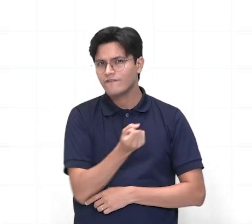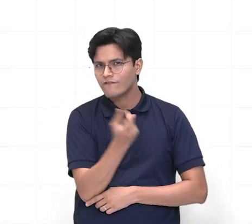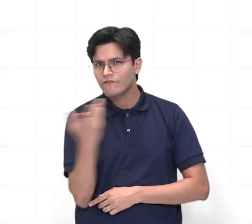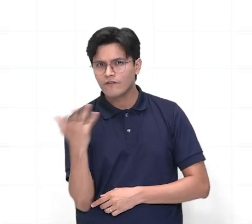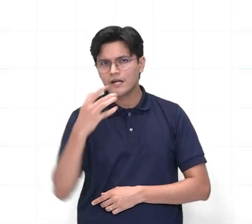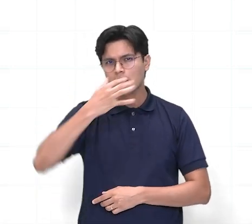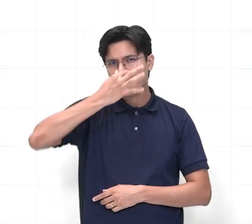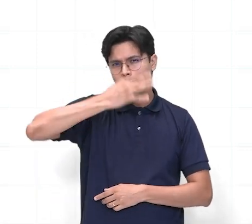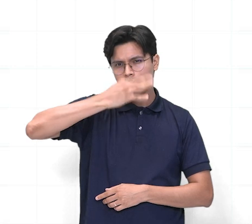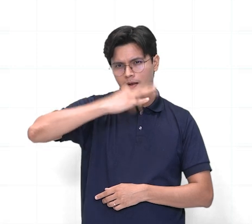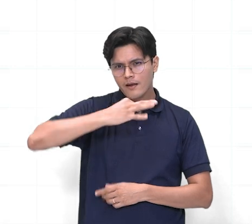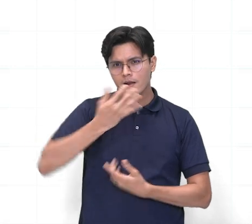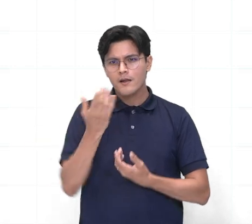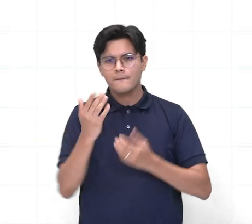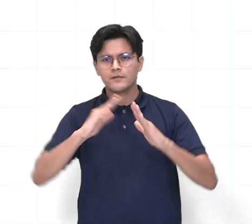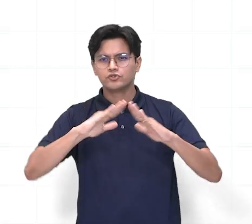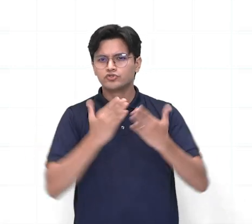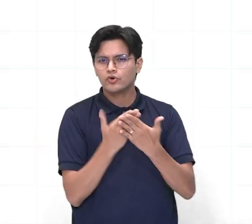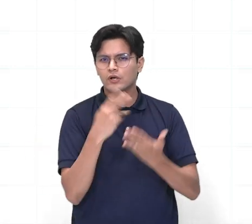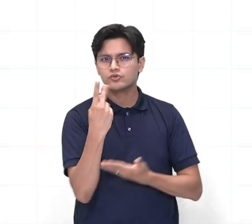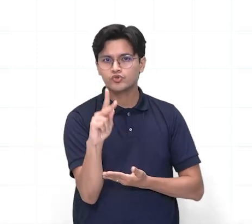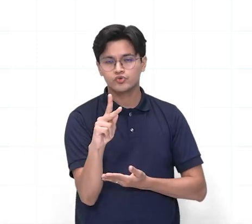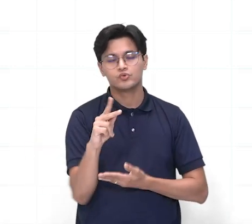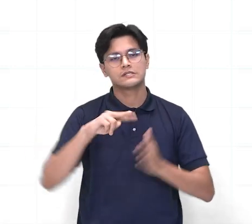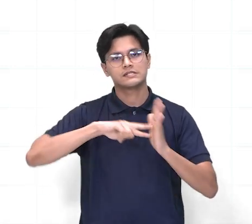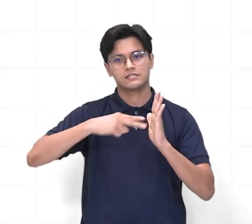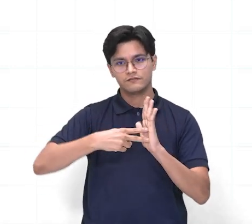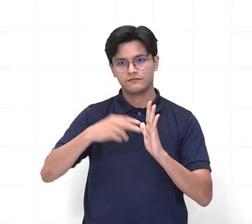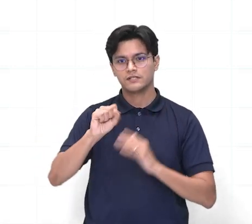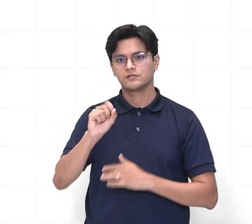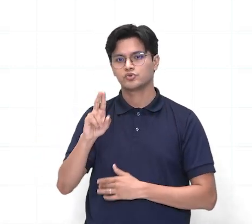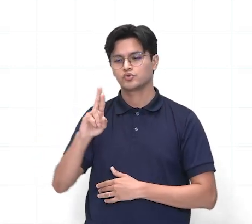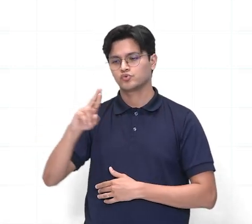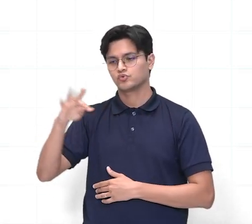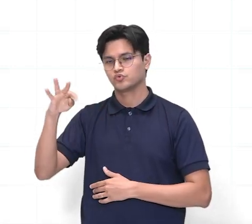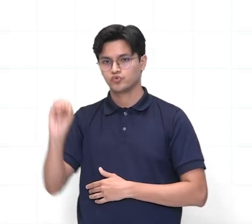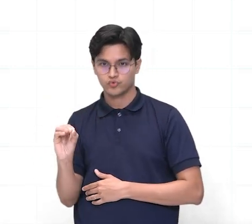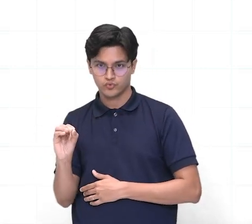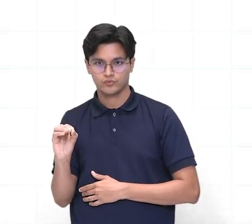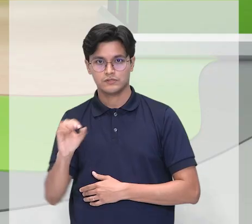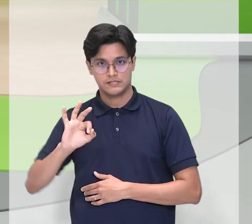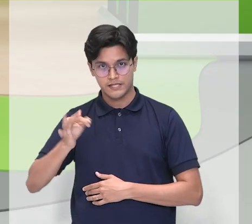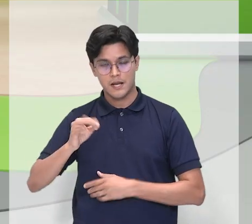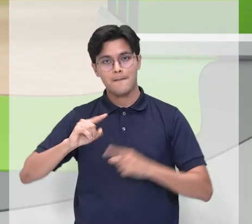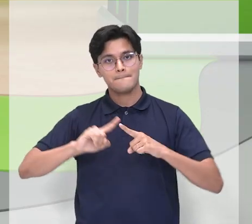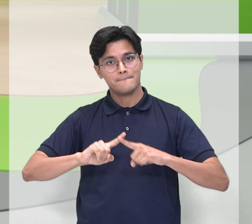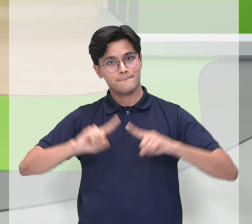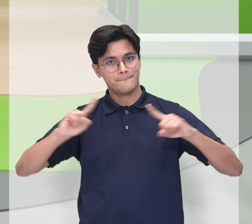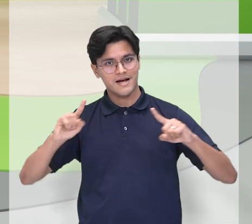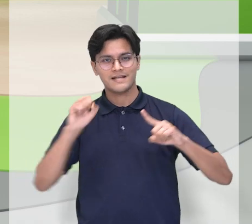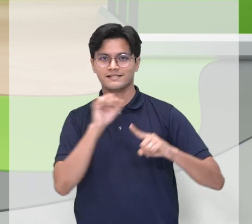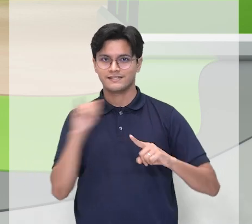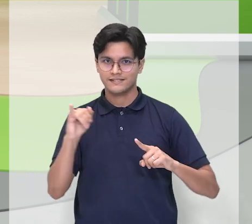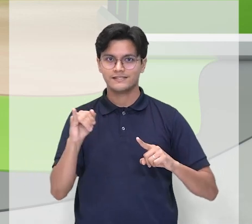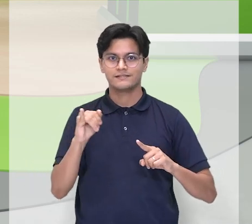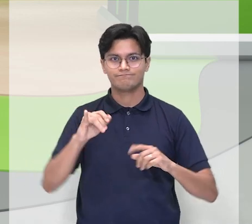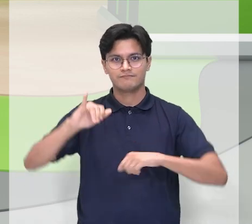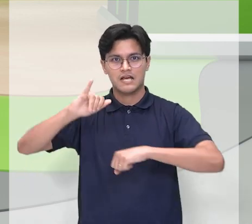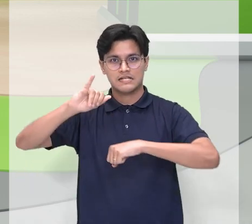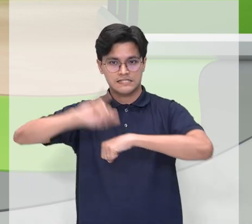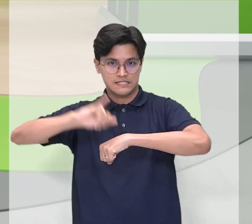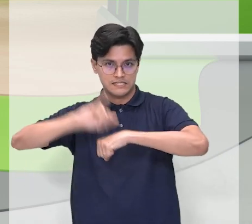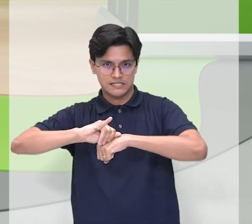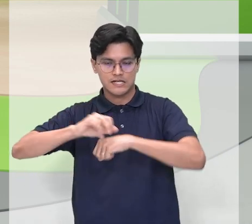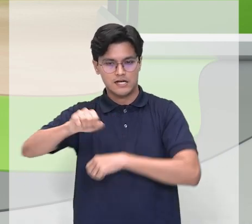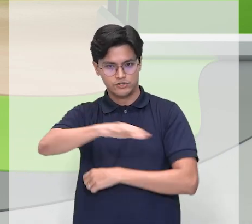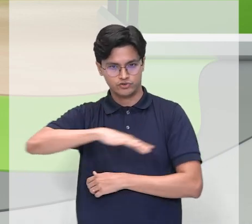certo? Mas aí essa gripe se espalhou para todas as escolas da sua cidade.